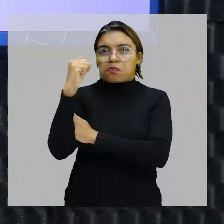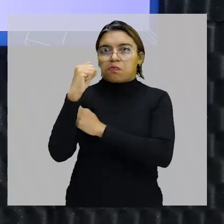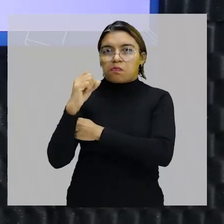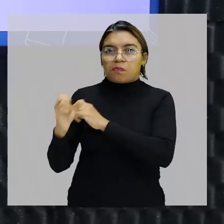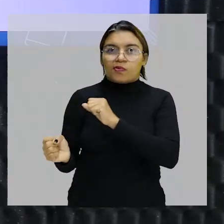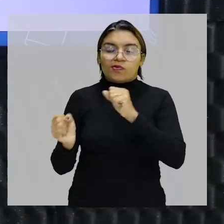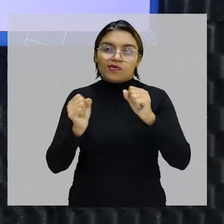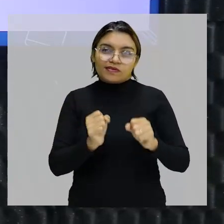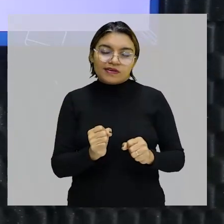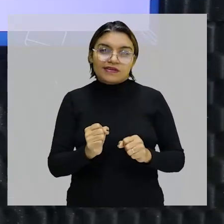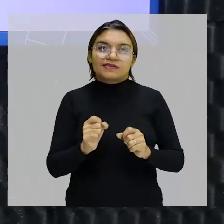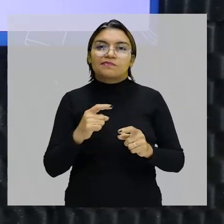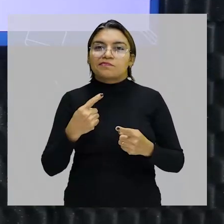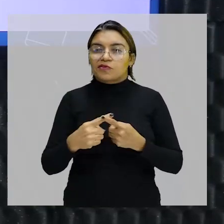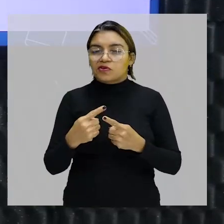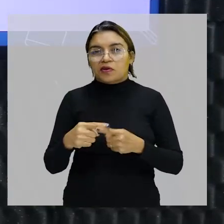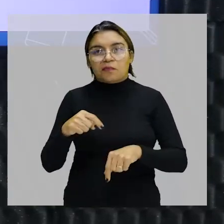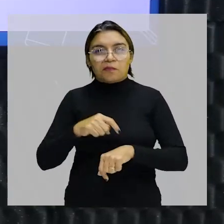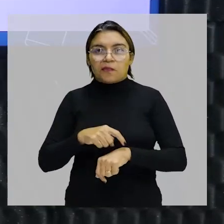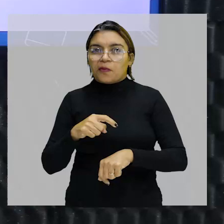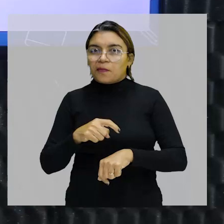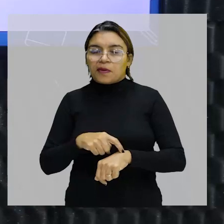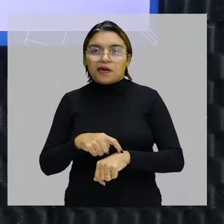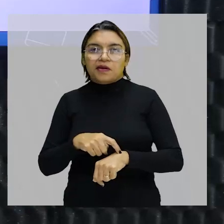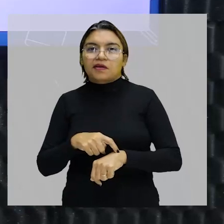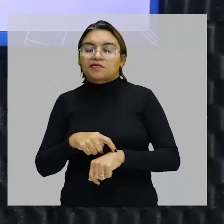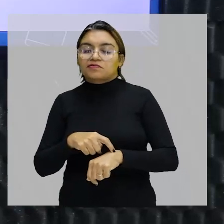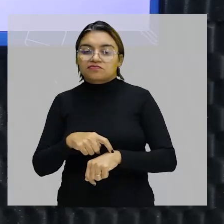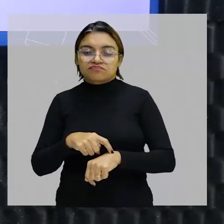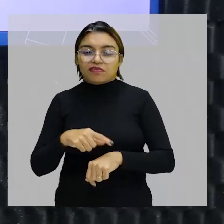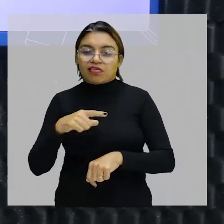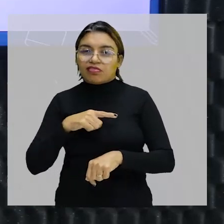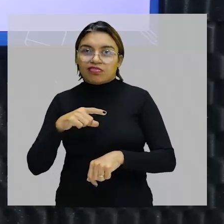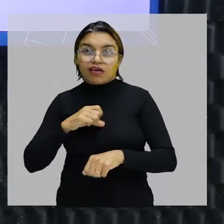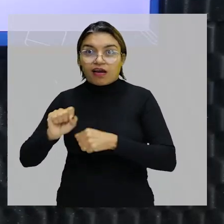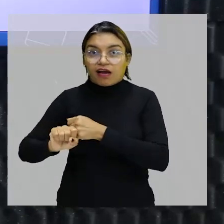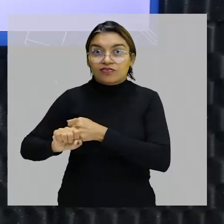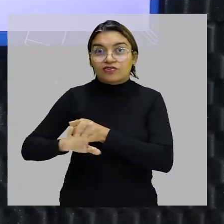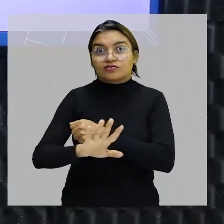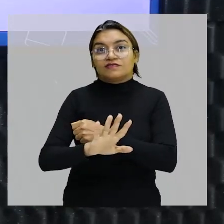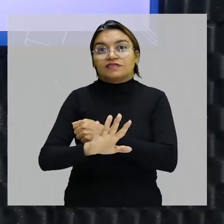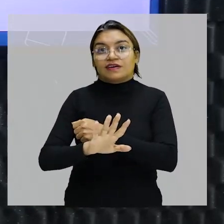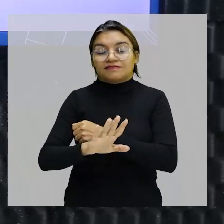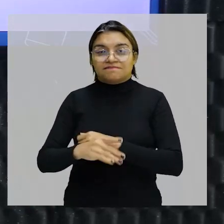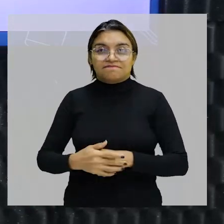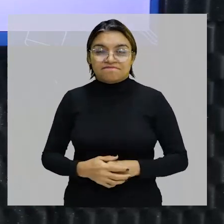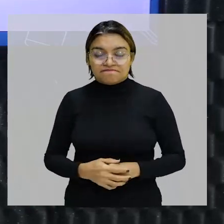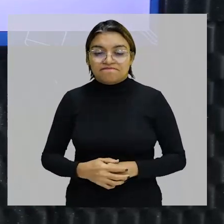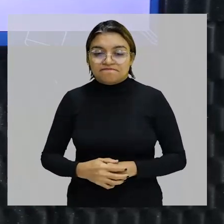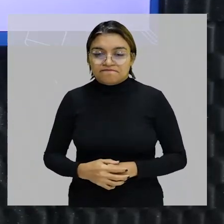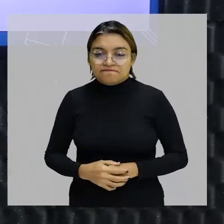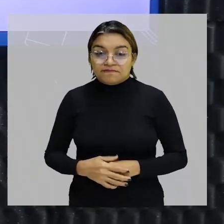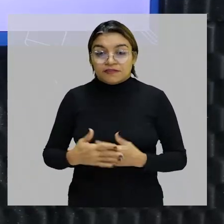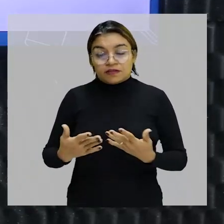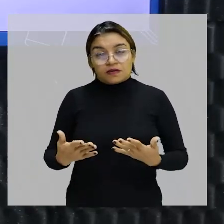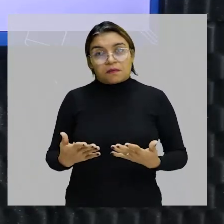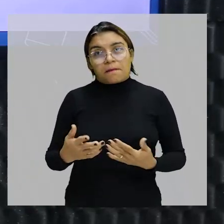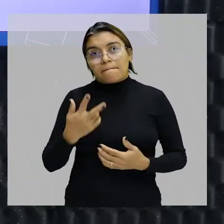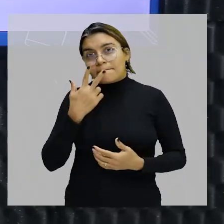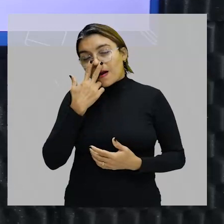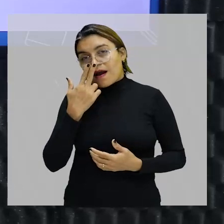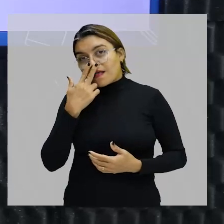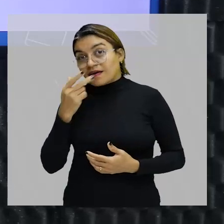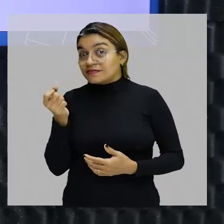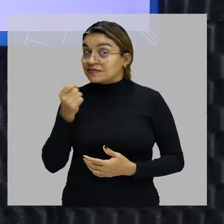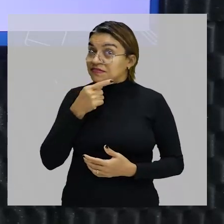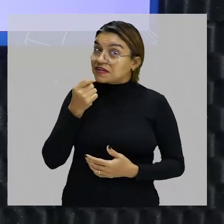encontro casual com a radioatividade. Tudo bem? Aí, turminha, né? Pode parecer